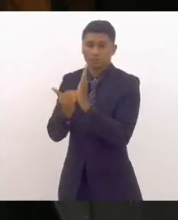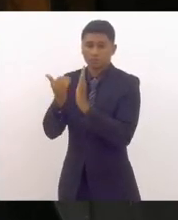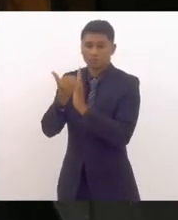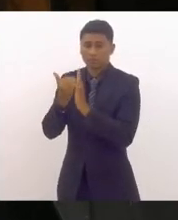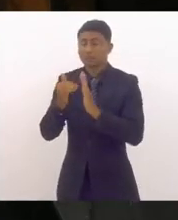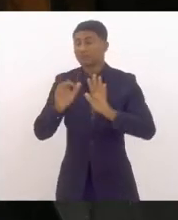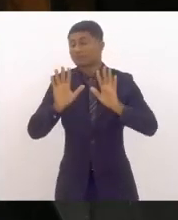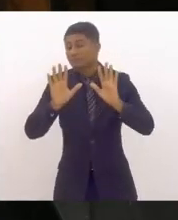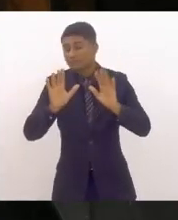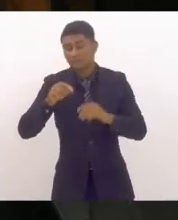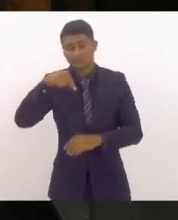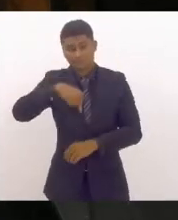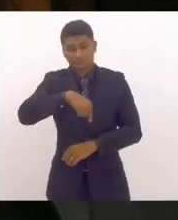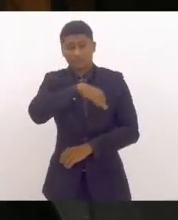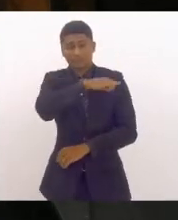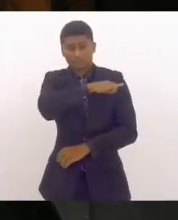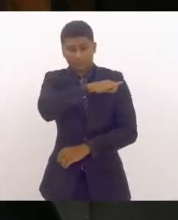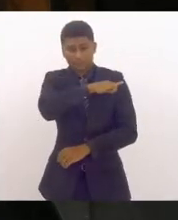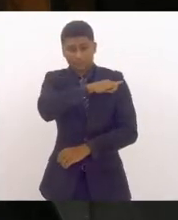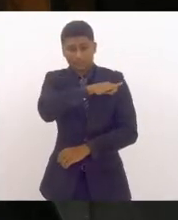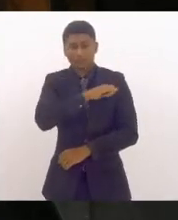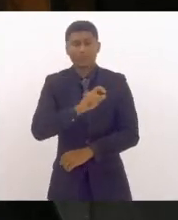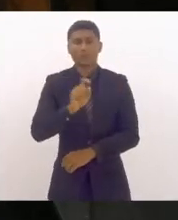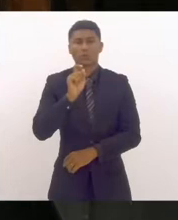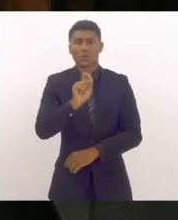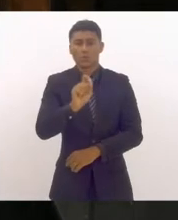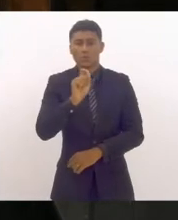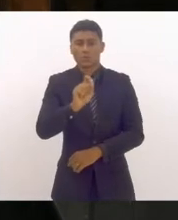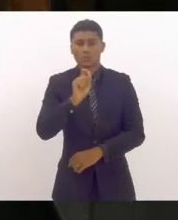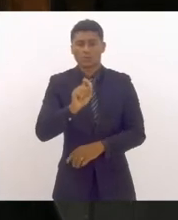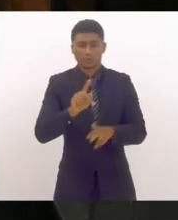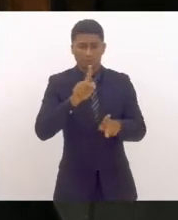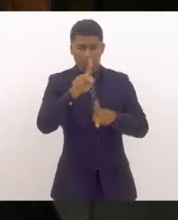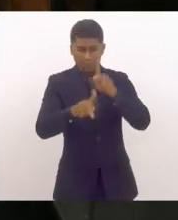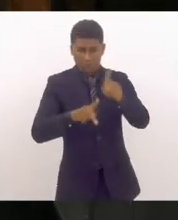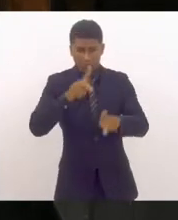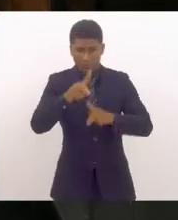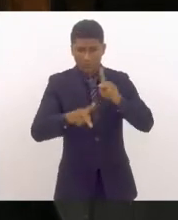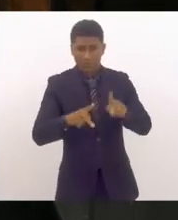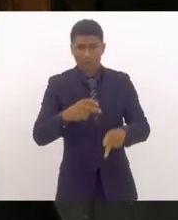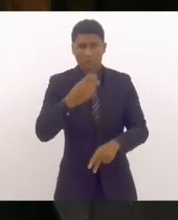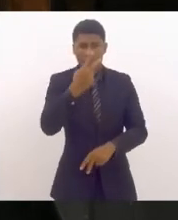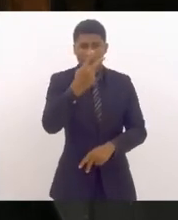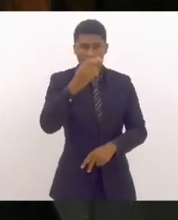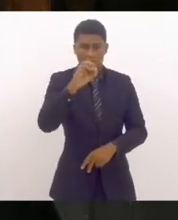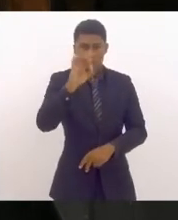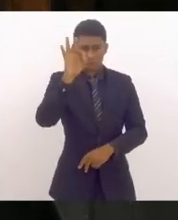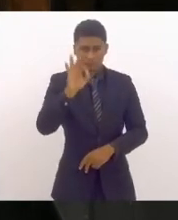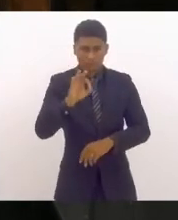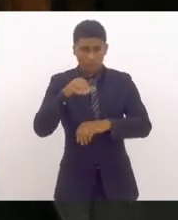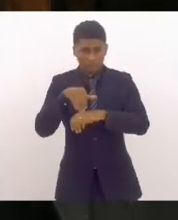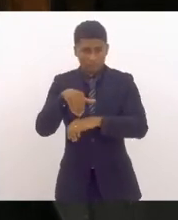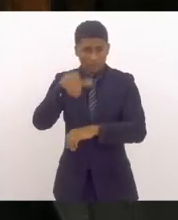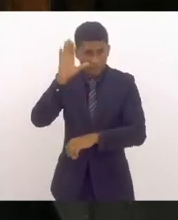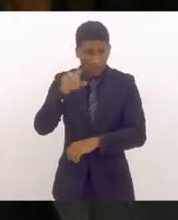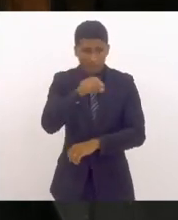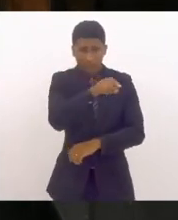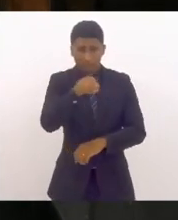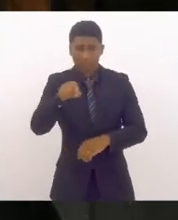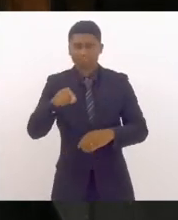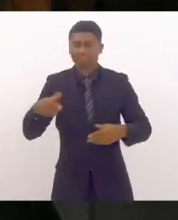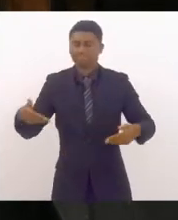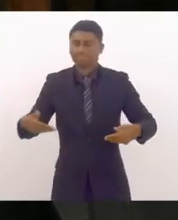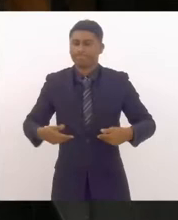Janeiro mais de vinte por cento da população Fluminense vive em situação de